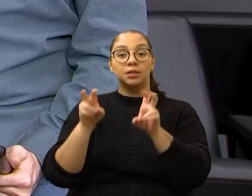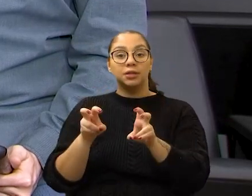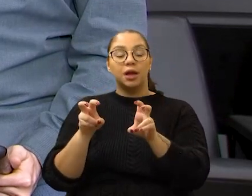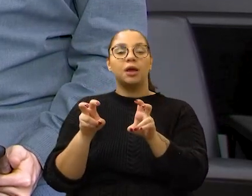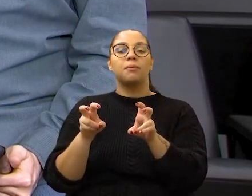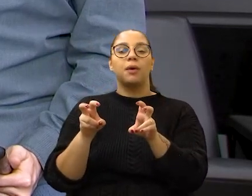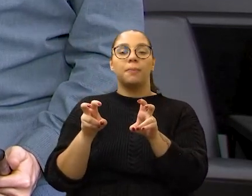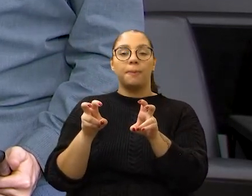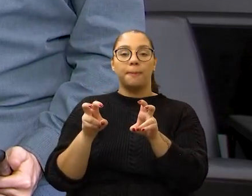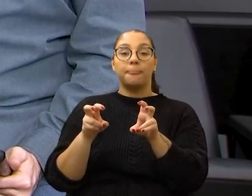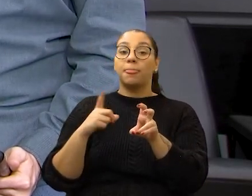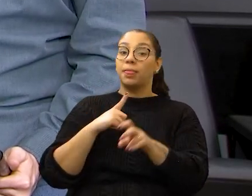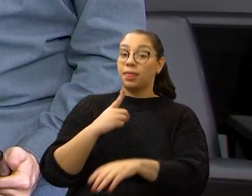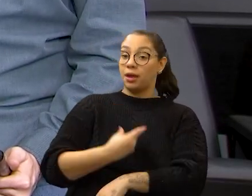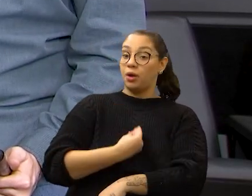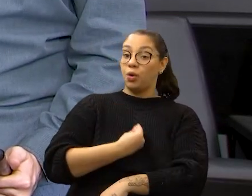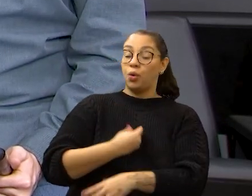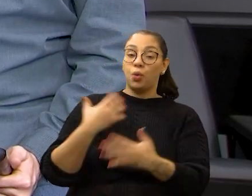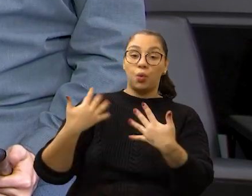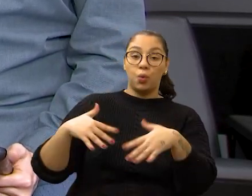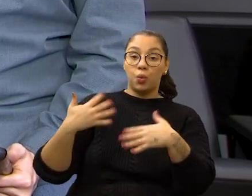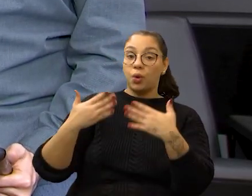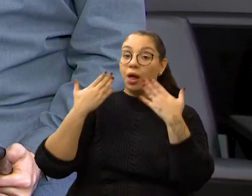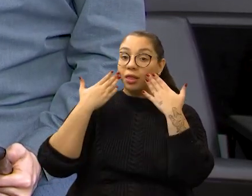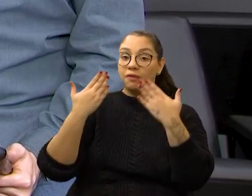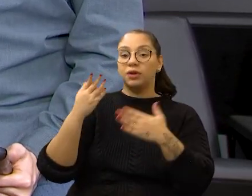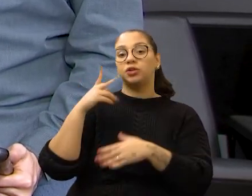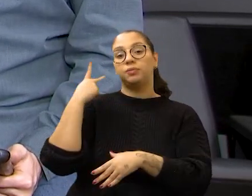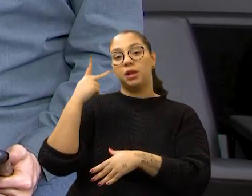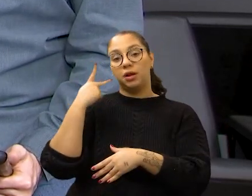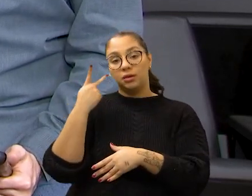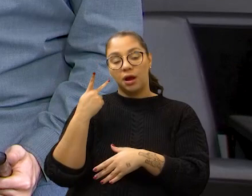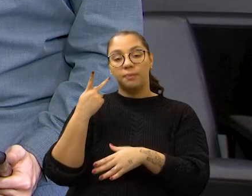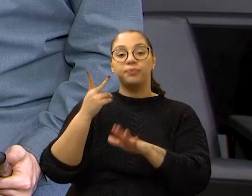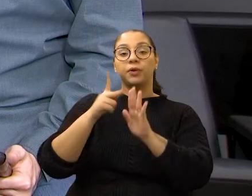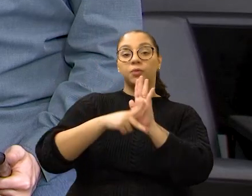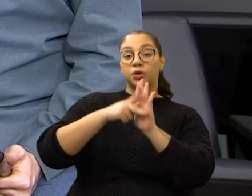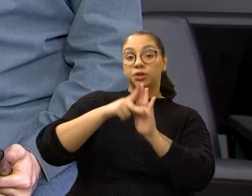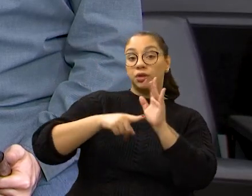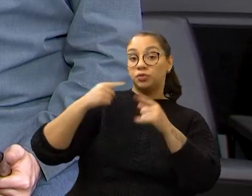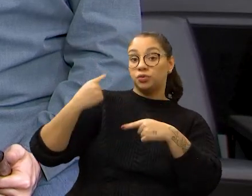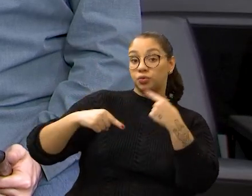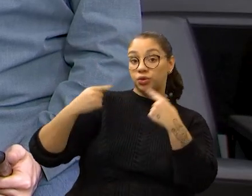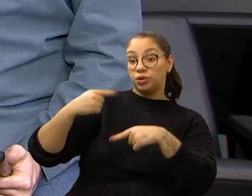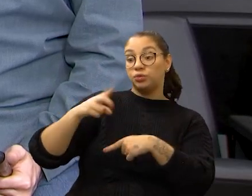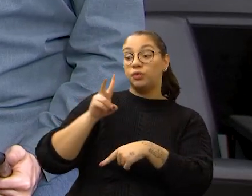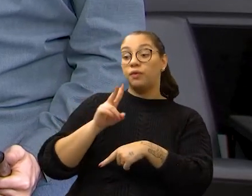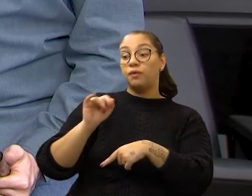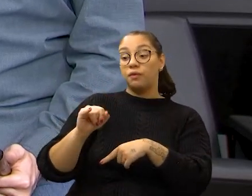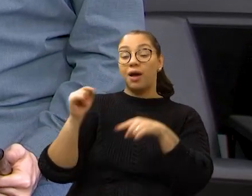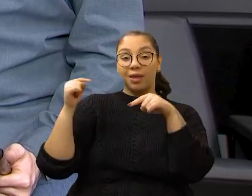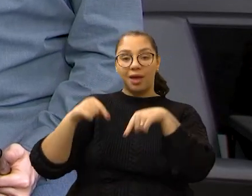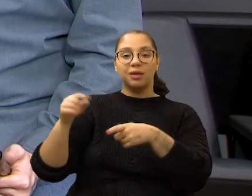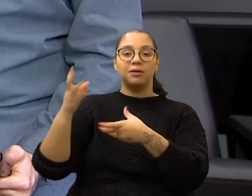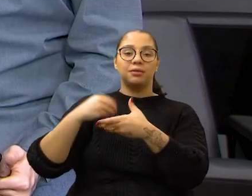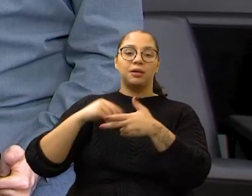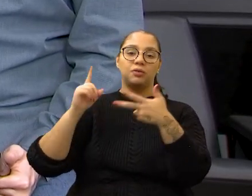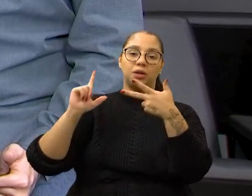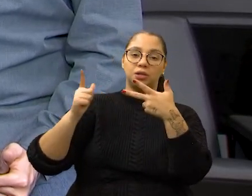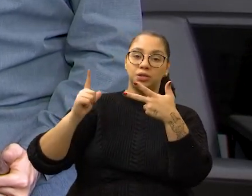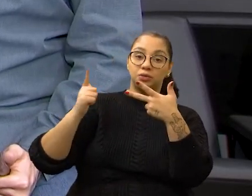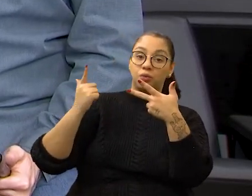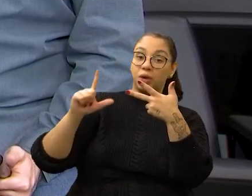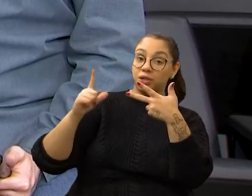vai estar mais presente na frente parlamentar? Projetos que serão discutidos aqui dentro do Legislativo,